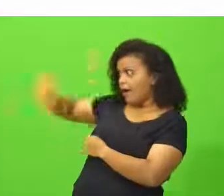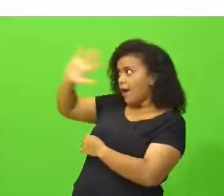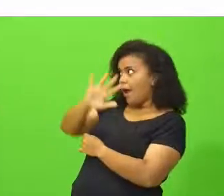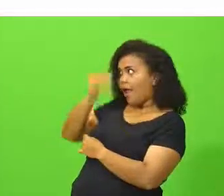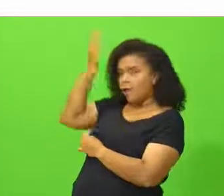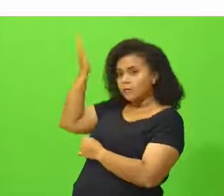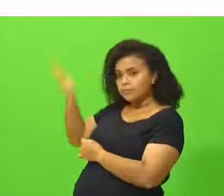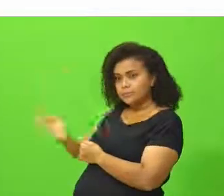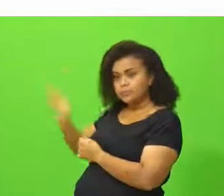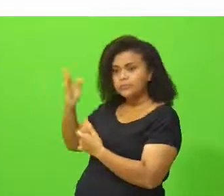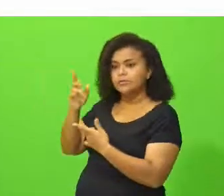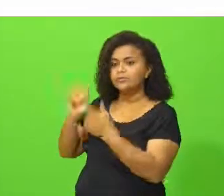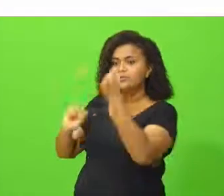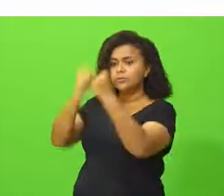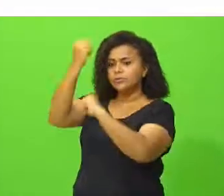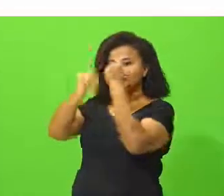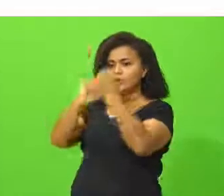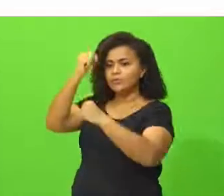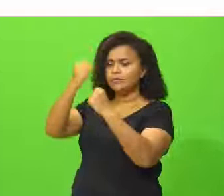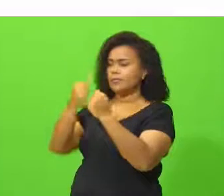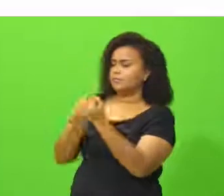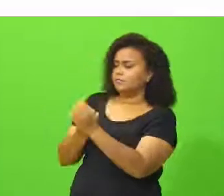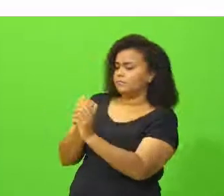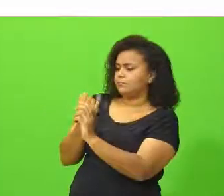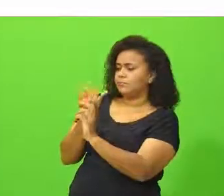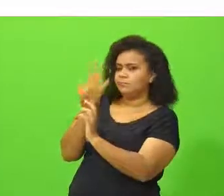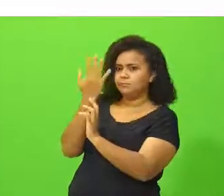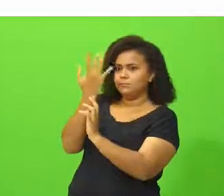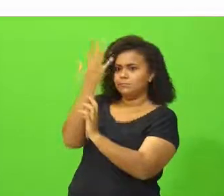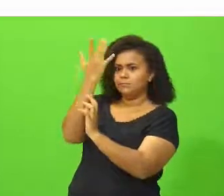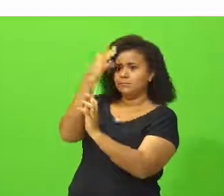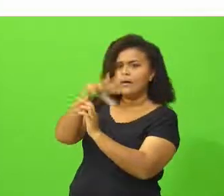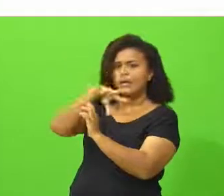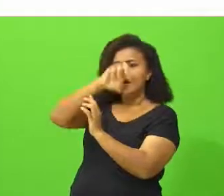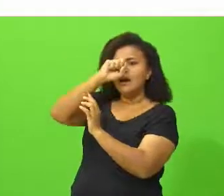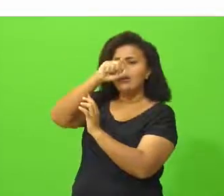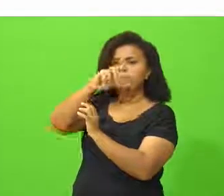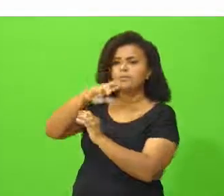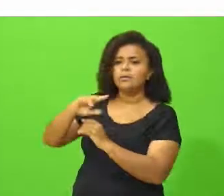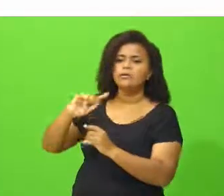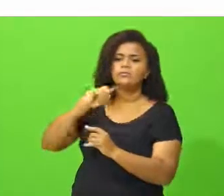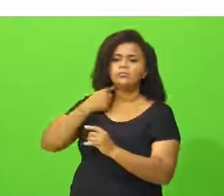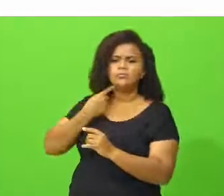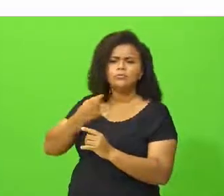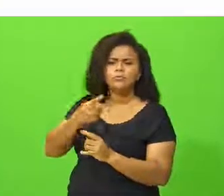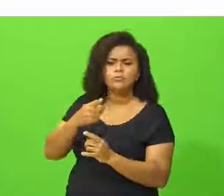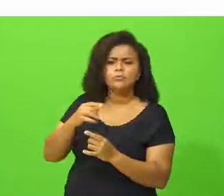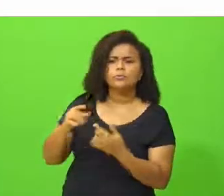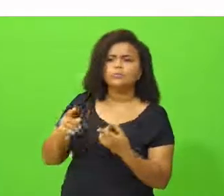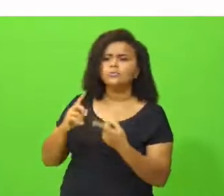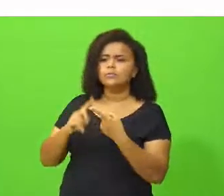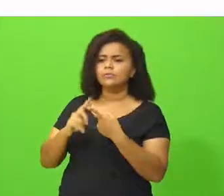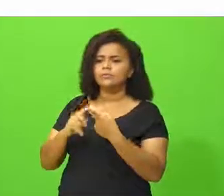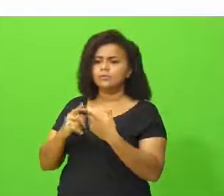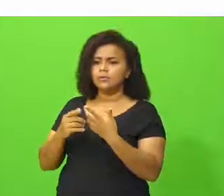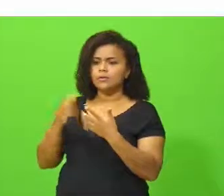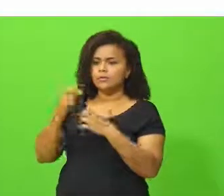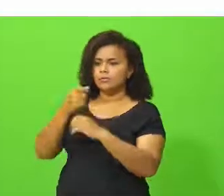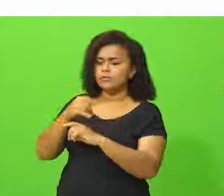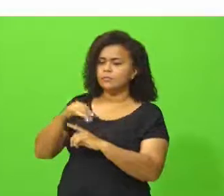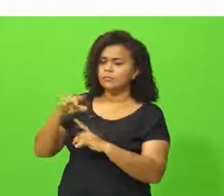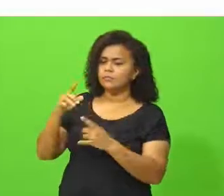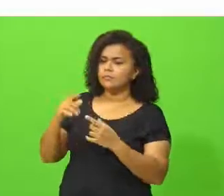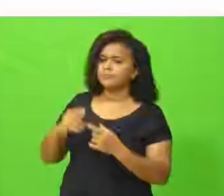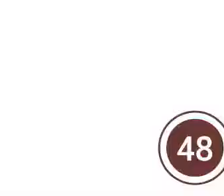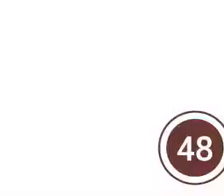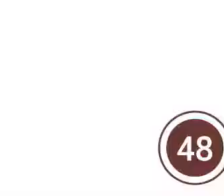jogando seus poluentes no ar, que vai justamente trazer